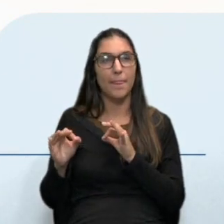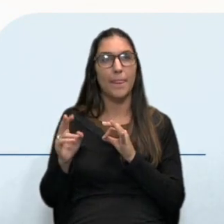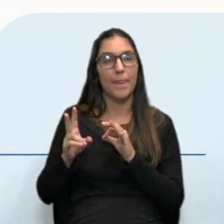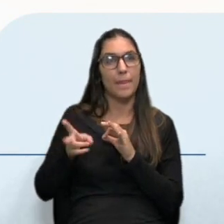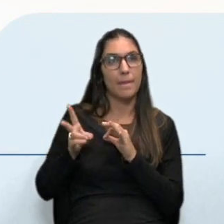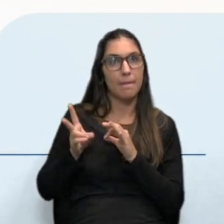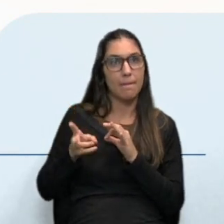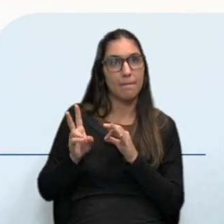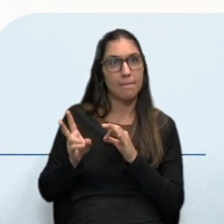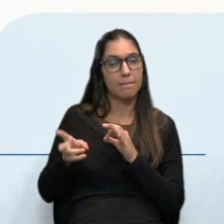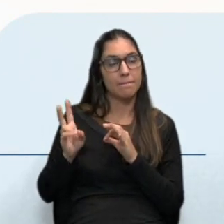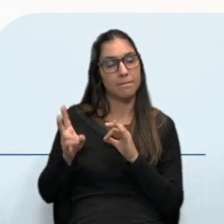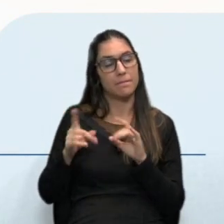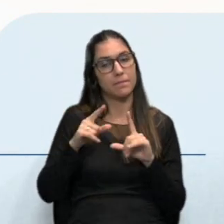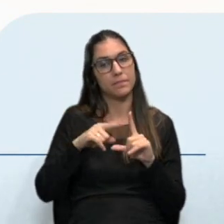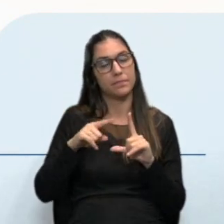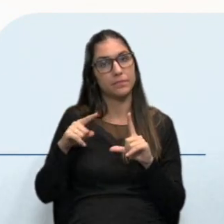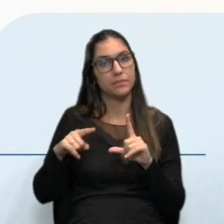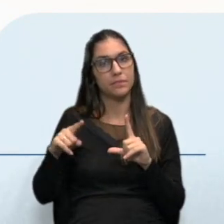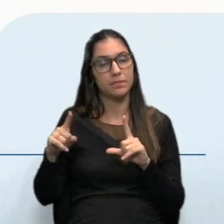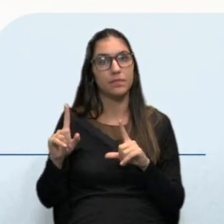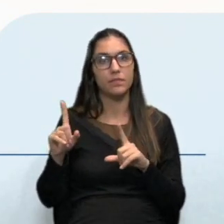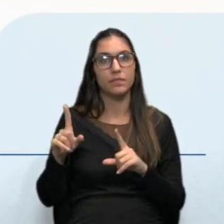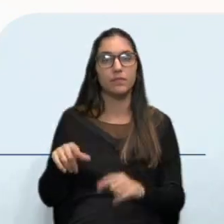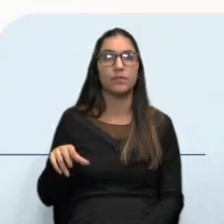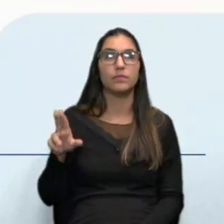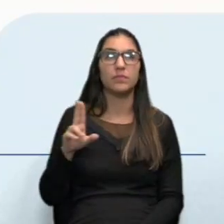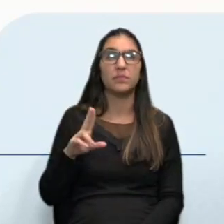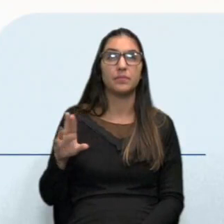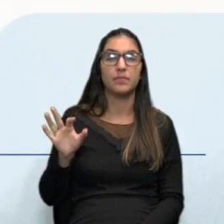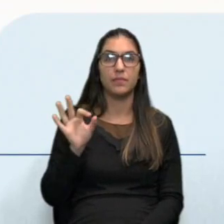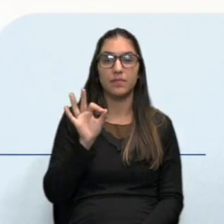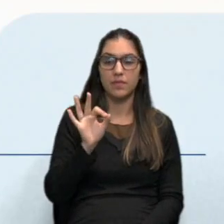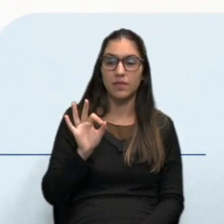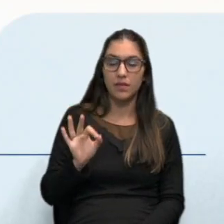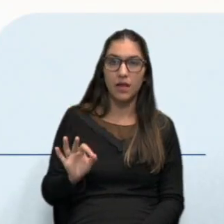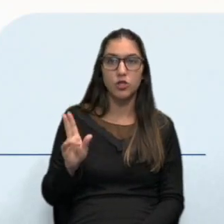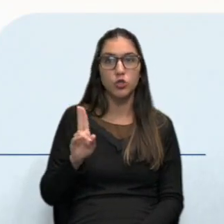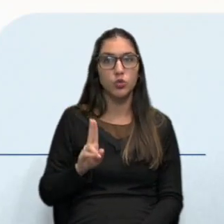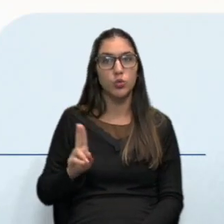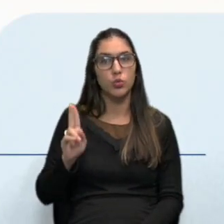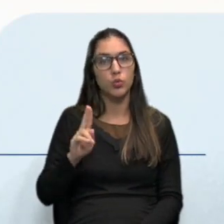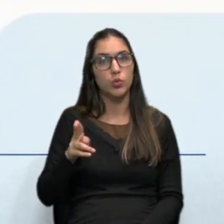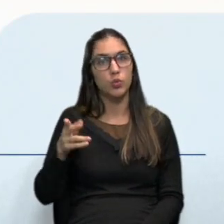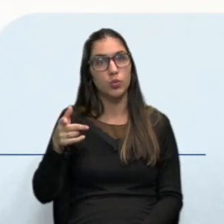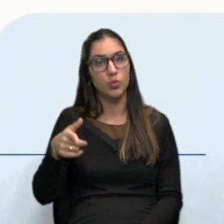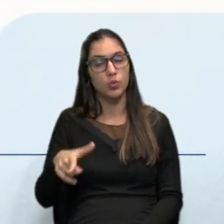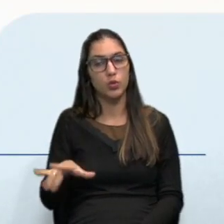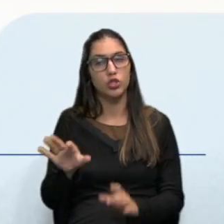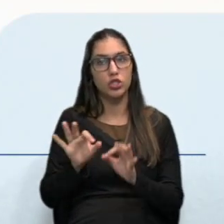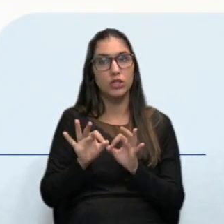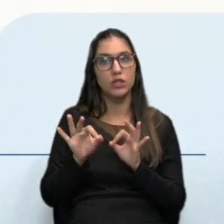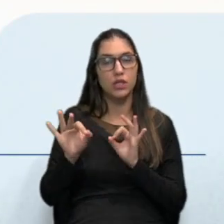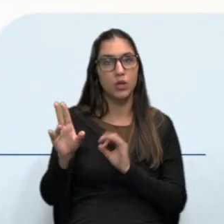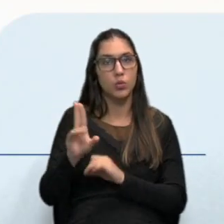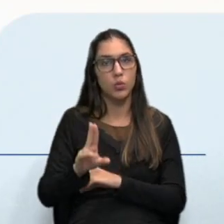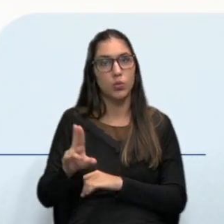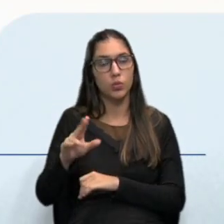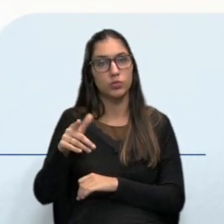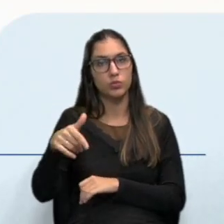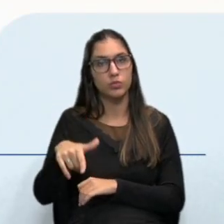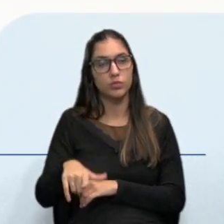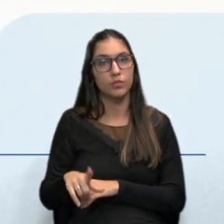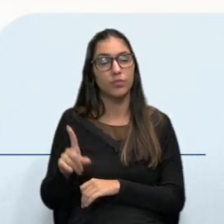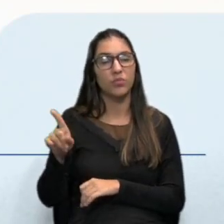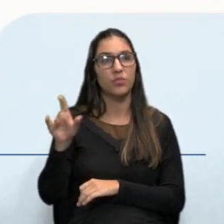mesma frequência, de mesmo canal, é chamada taxa de reuso. É a distância de reuso, na verdade. A